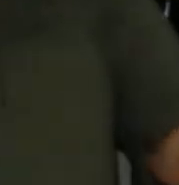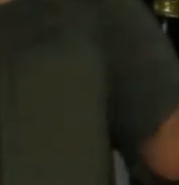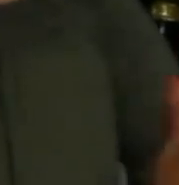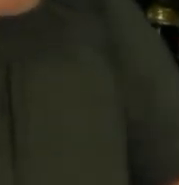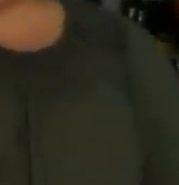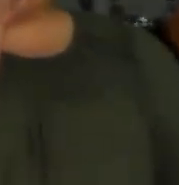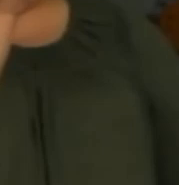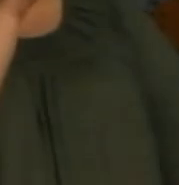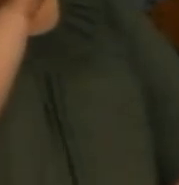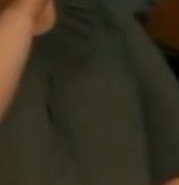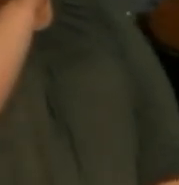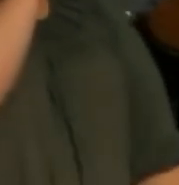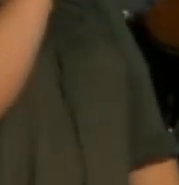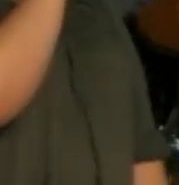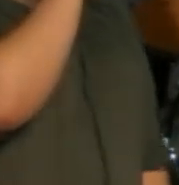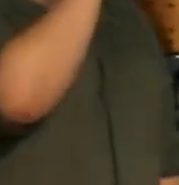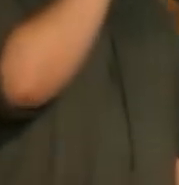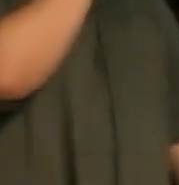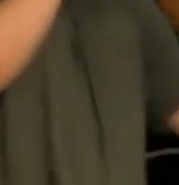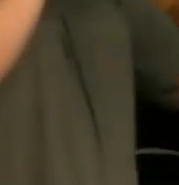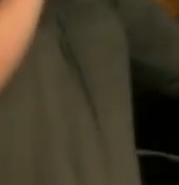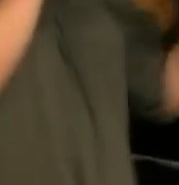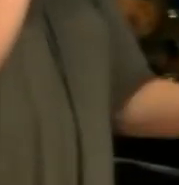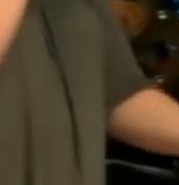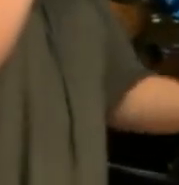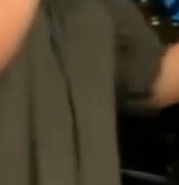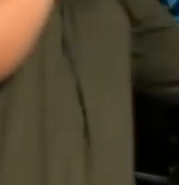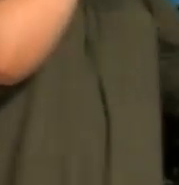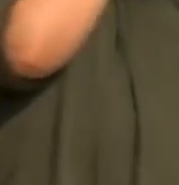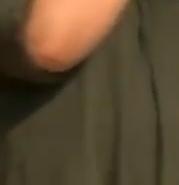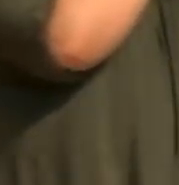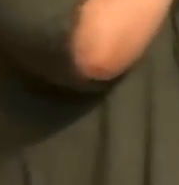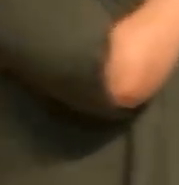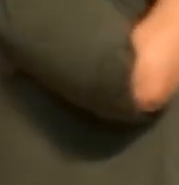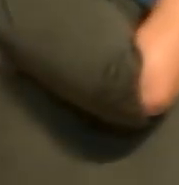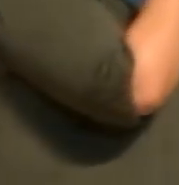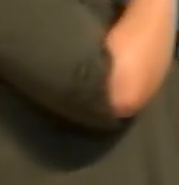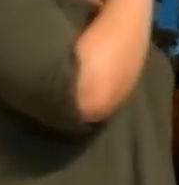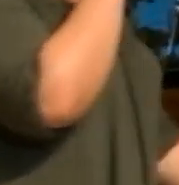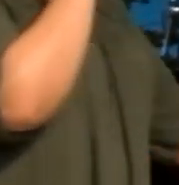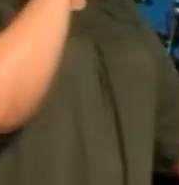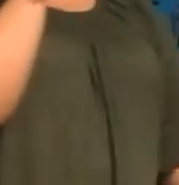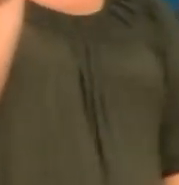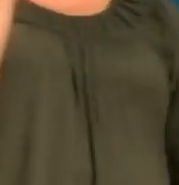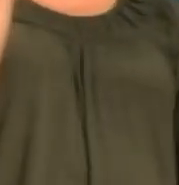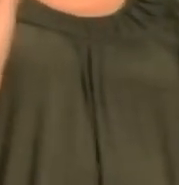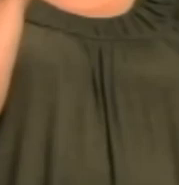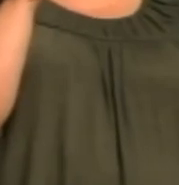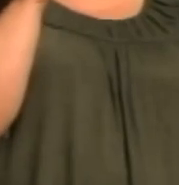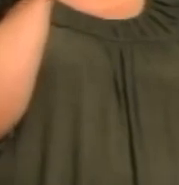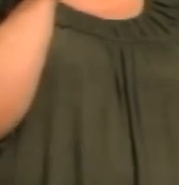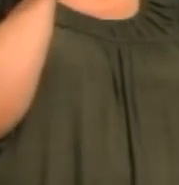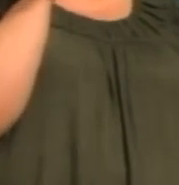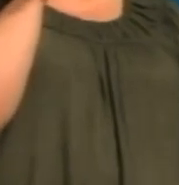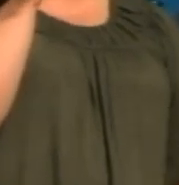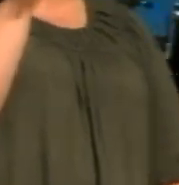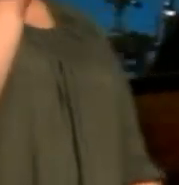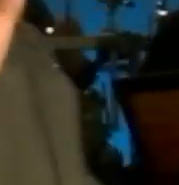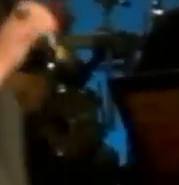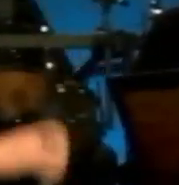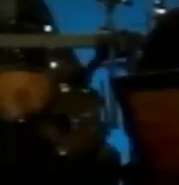Que Deus abençoe, meu irmão. Até hoje à noite, 19 horas, nós temos um encontro com a sua